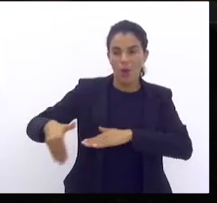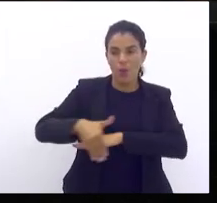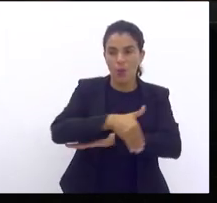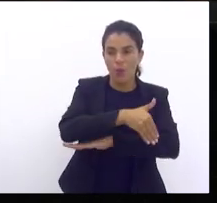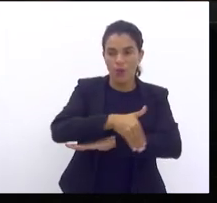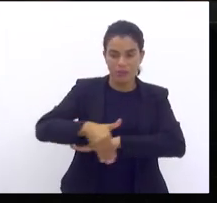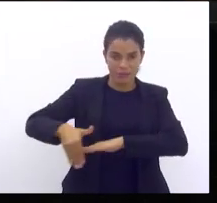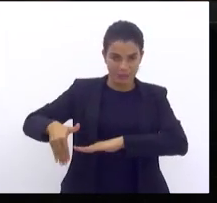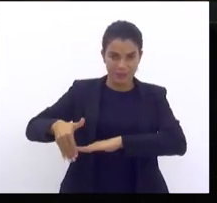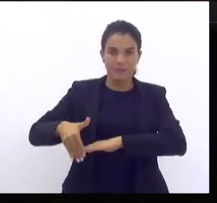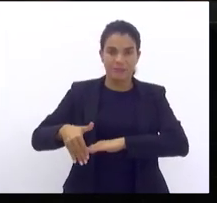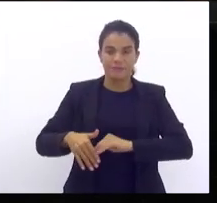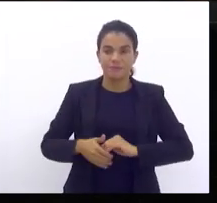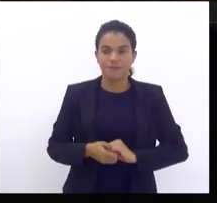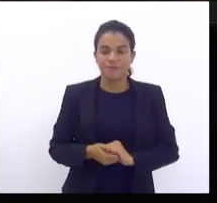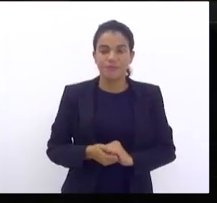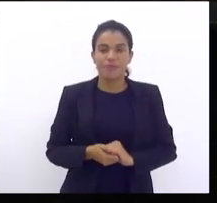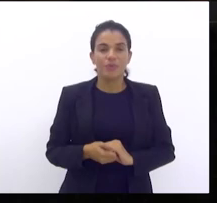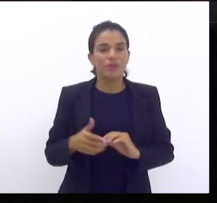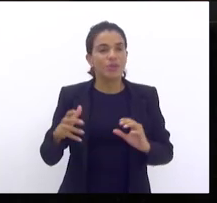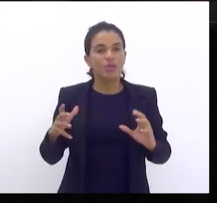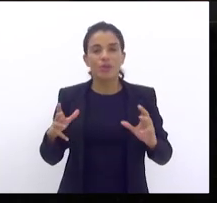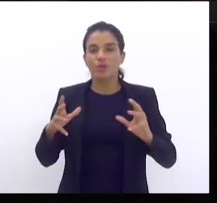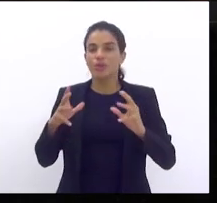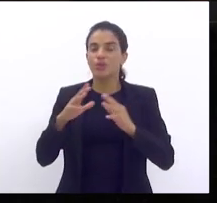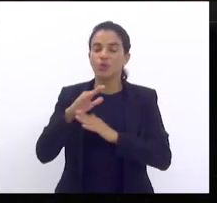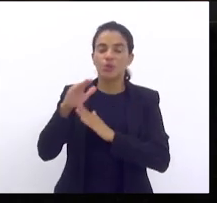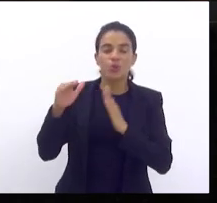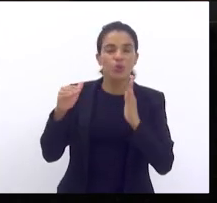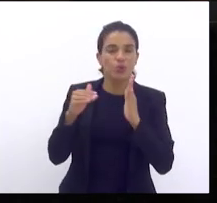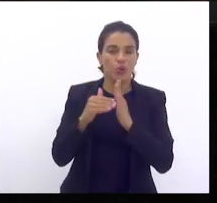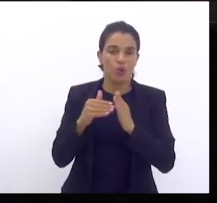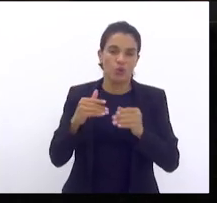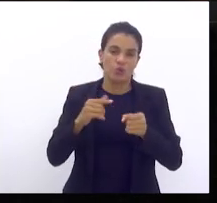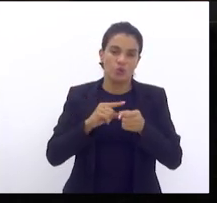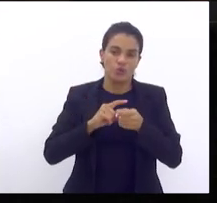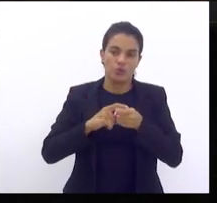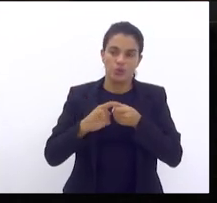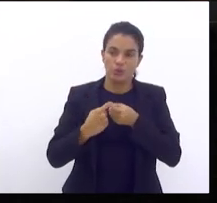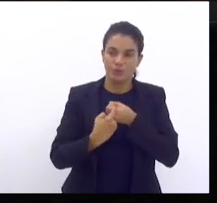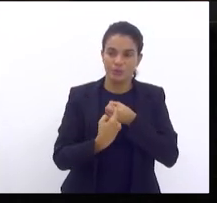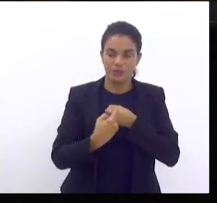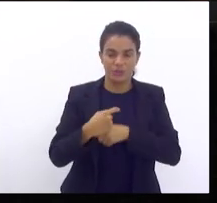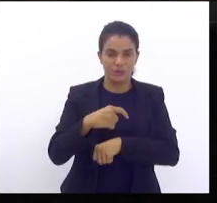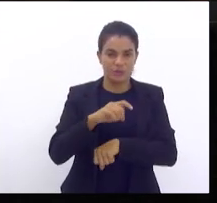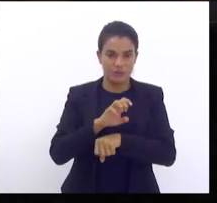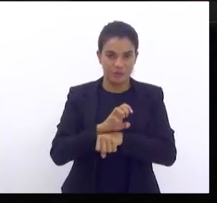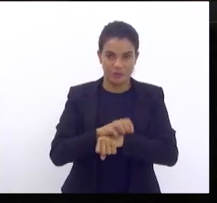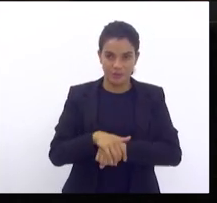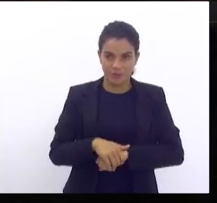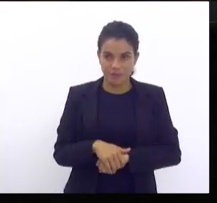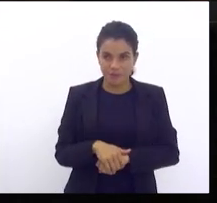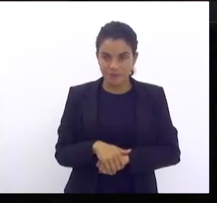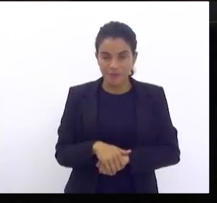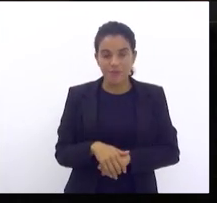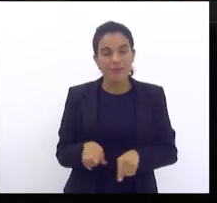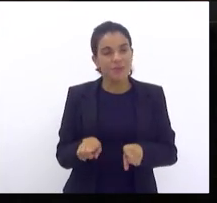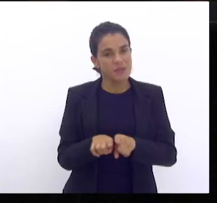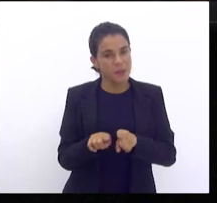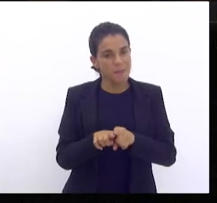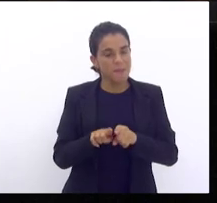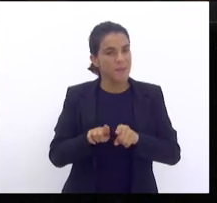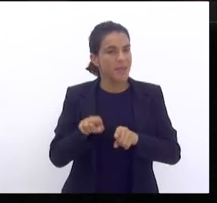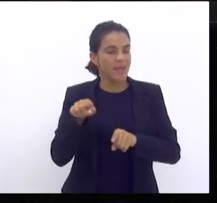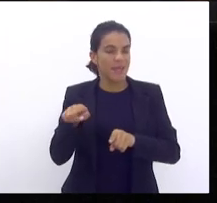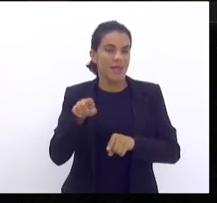pelas ruas de todos os municípios do nosso estado e essas blitz